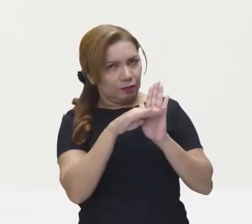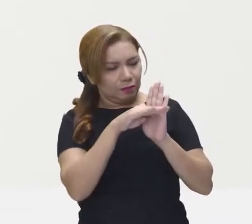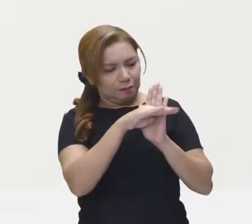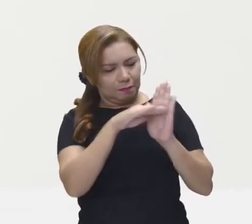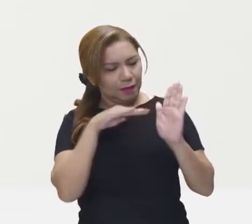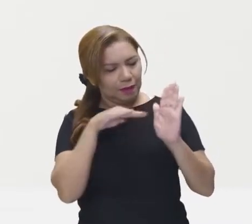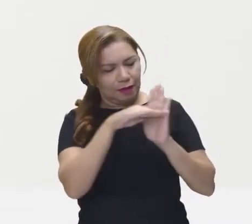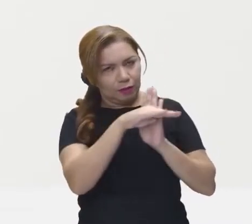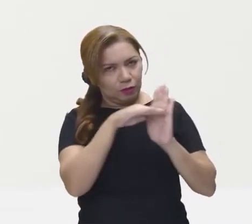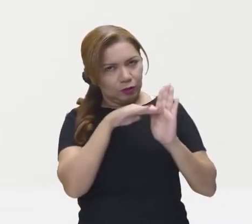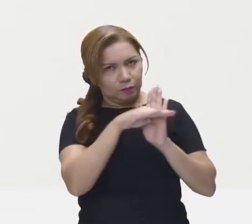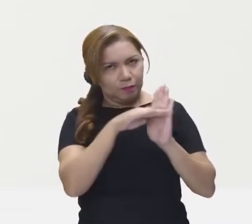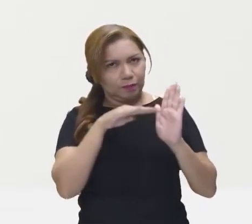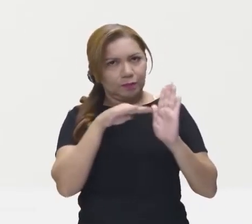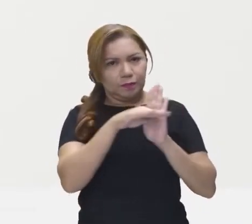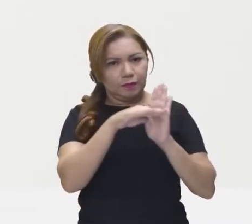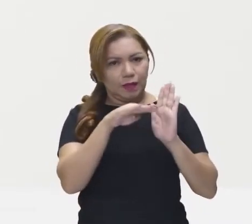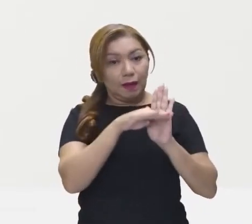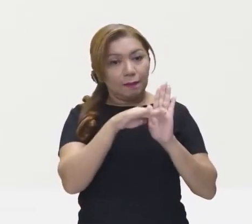nós temos aqui,